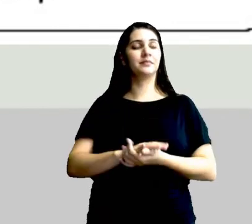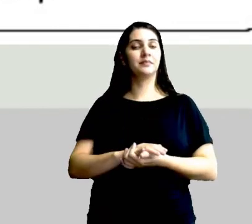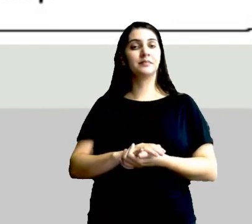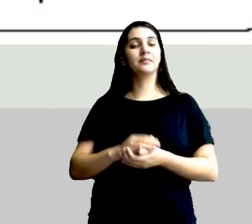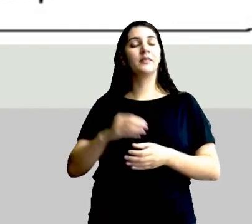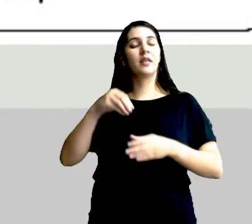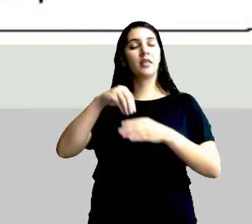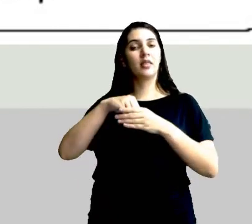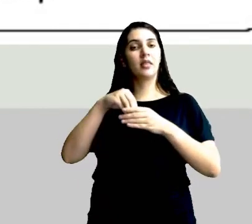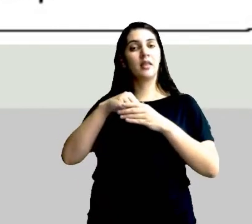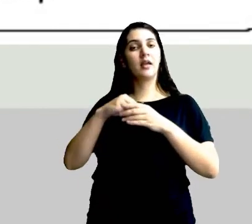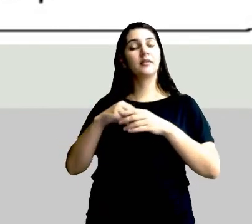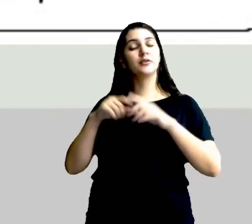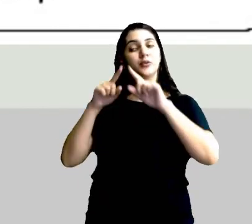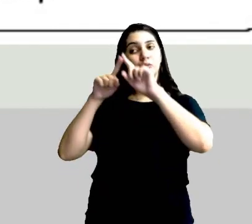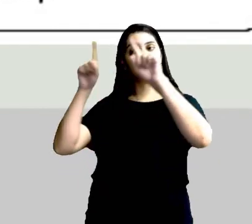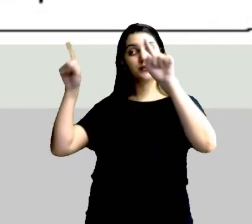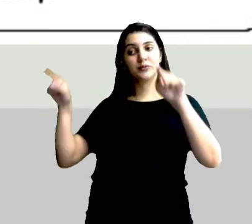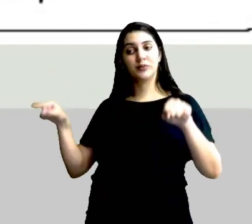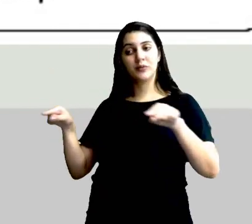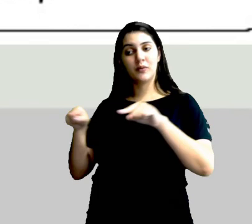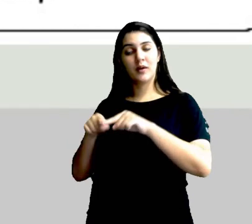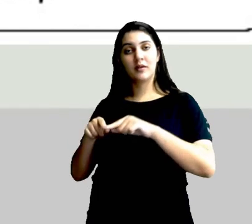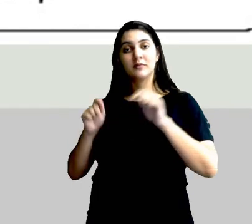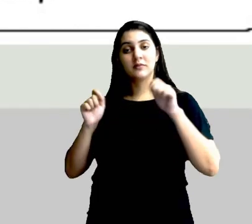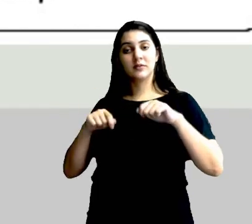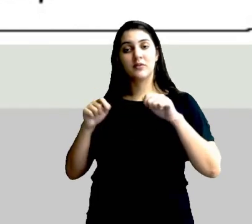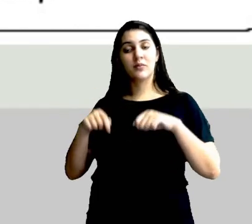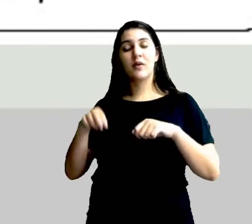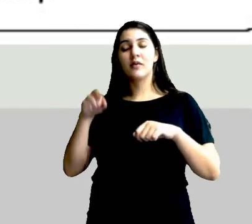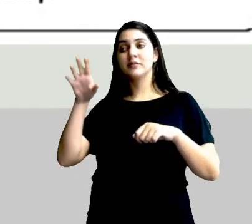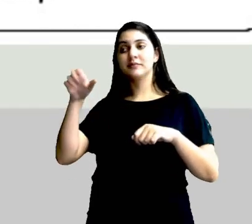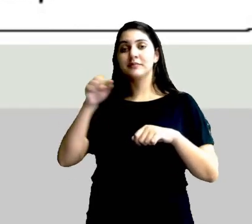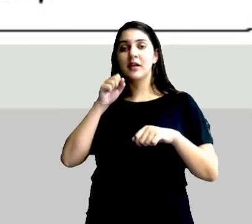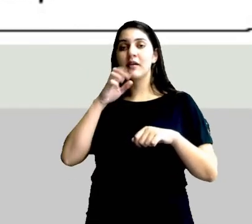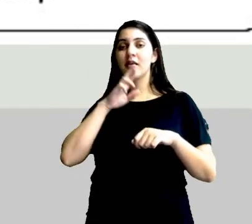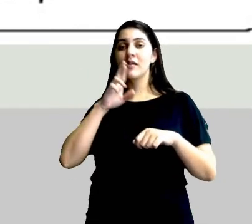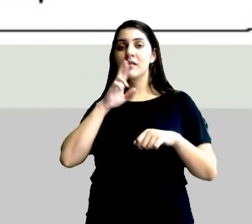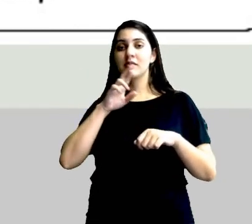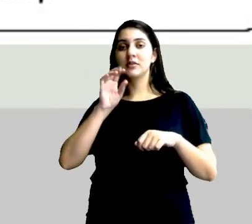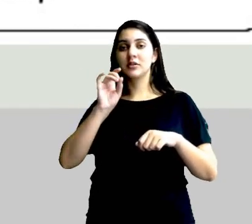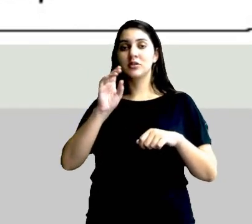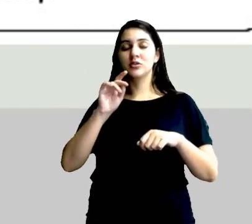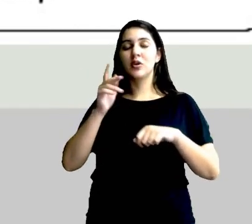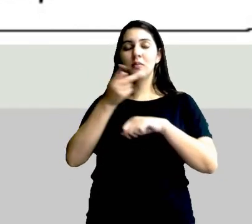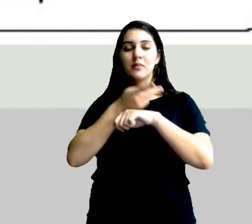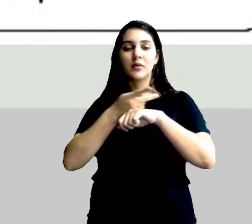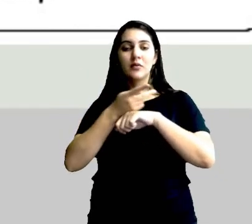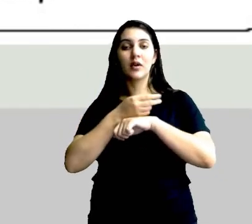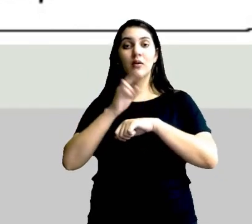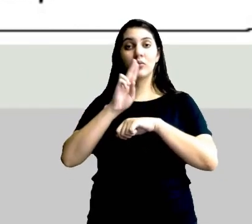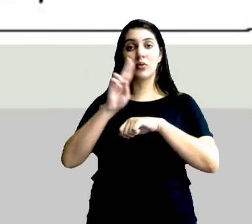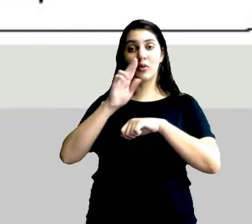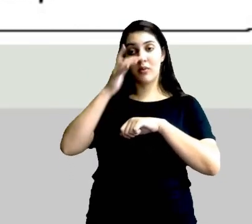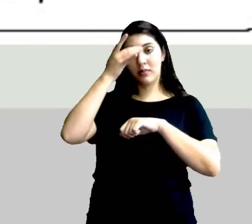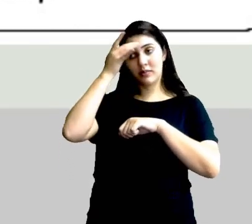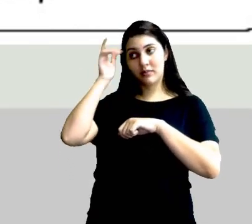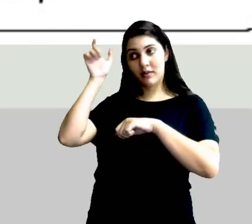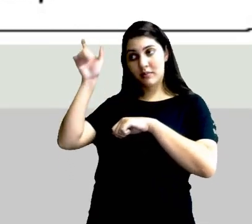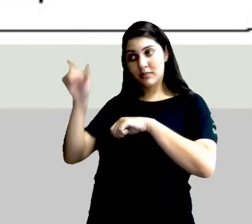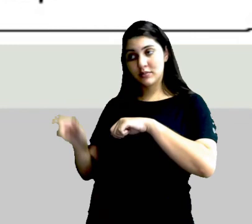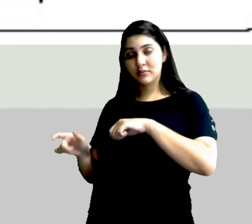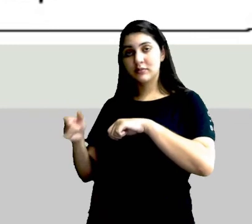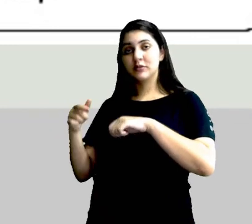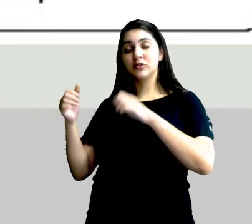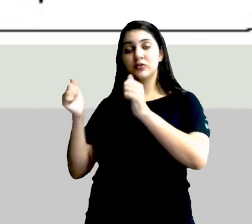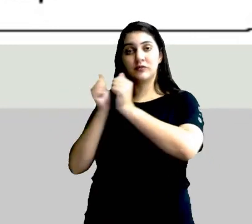Mary? Dentro aí desse quadrinho vocês poderão retirar todas as respostas. É só buscar o nome da pessoa que o